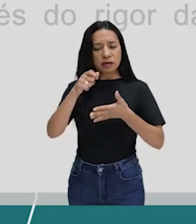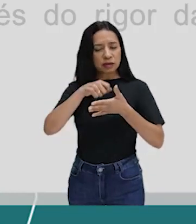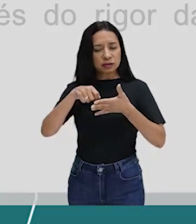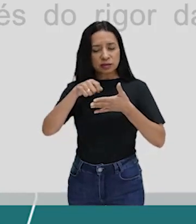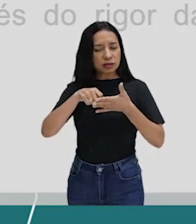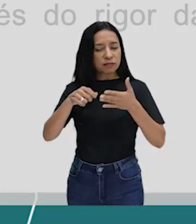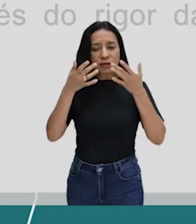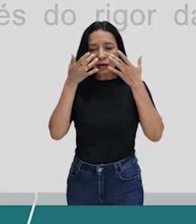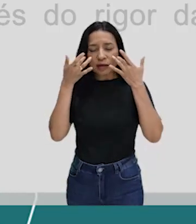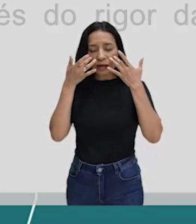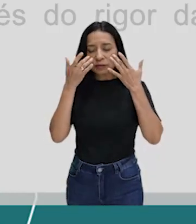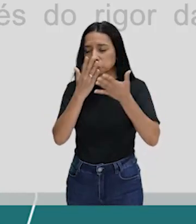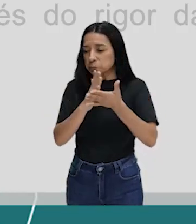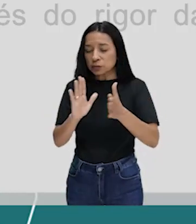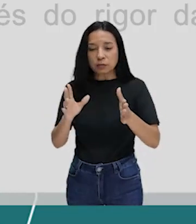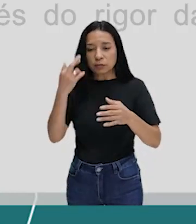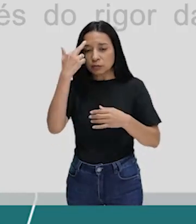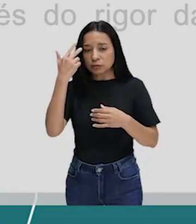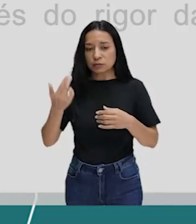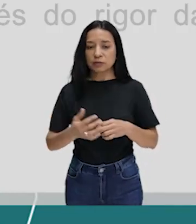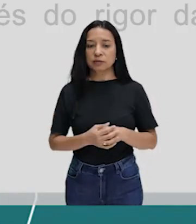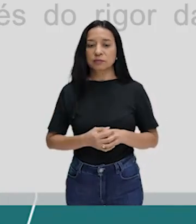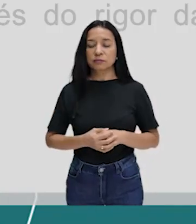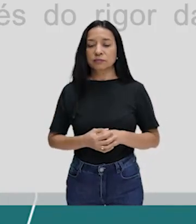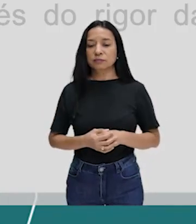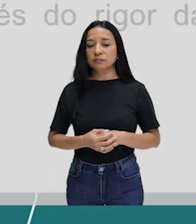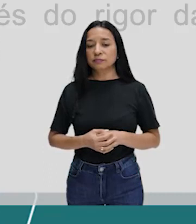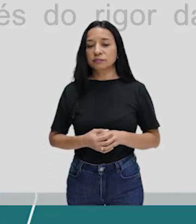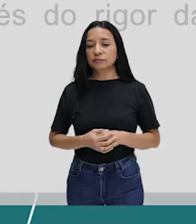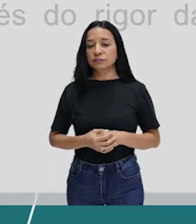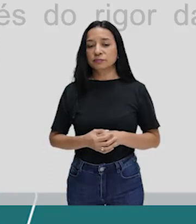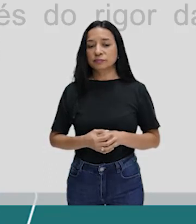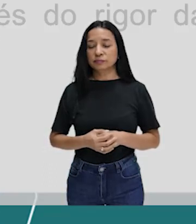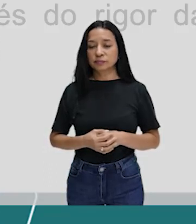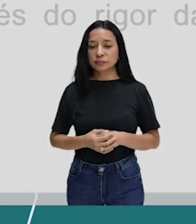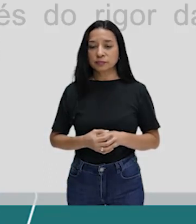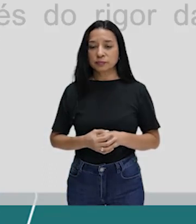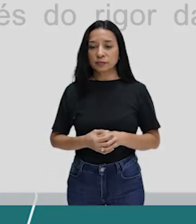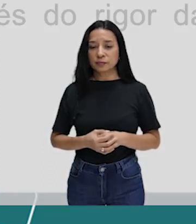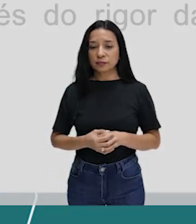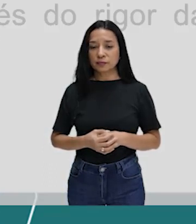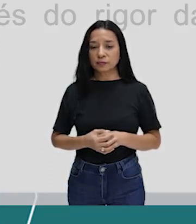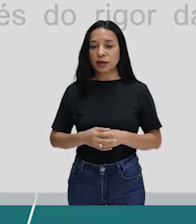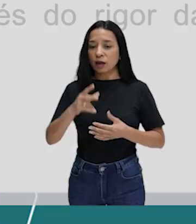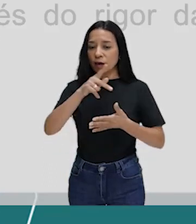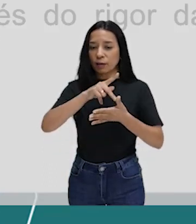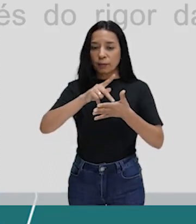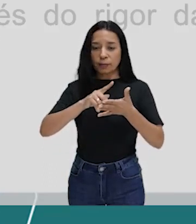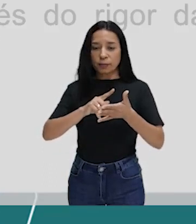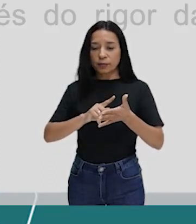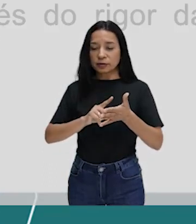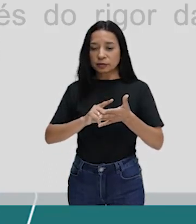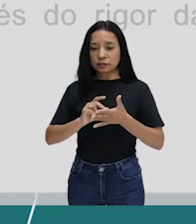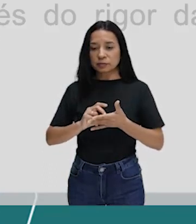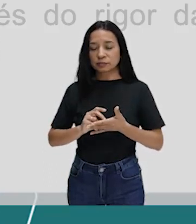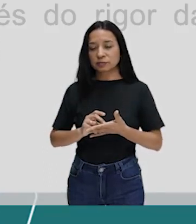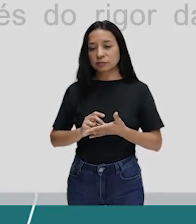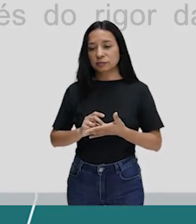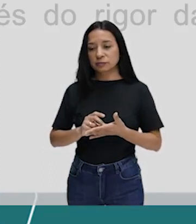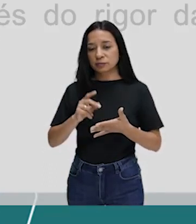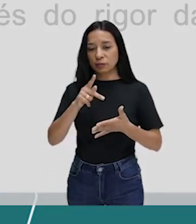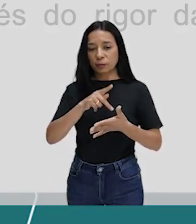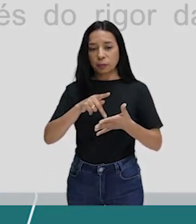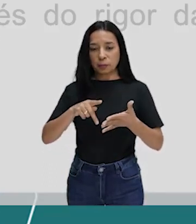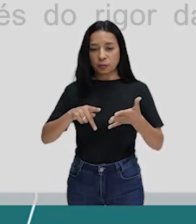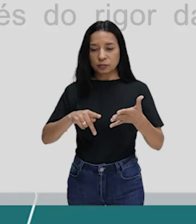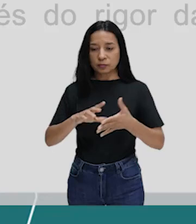tá bom? Inspiração na poesia realista de Charles Baudelaire e do precursor do parnasianismo no